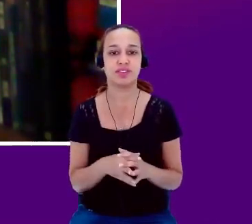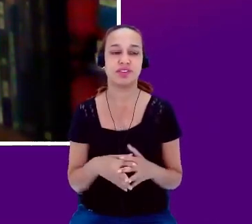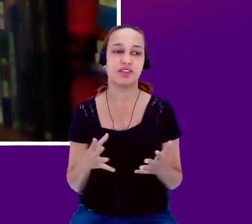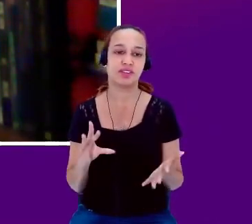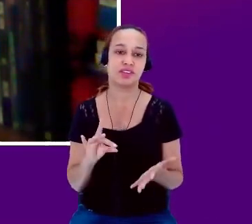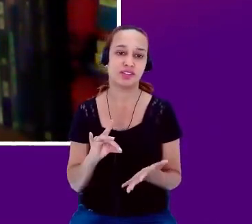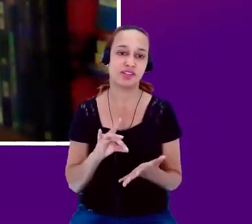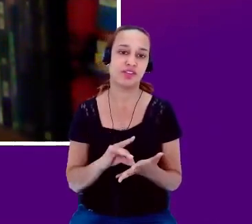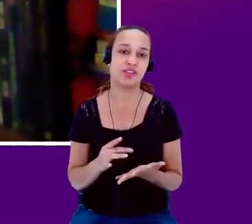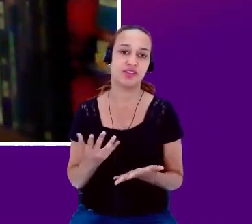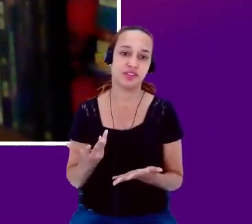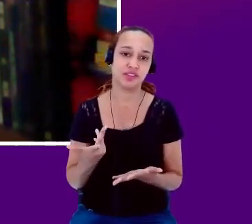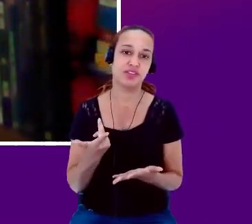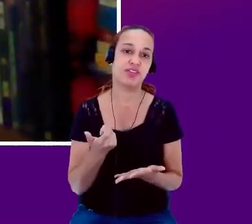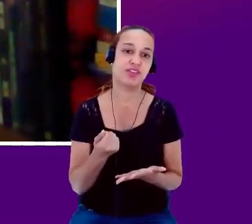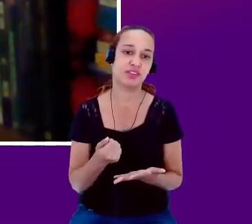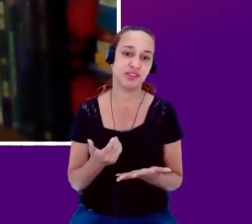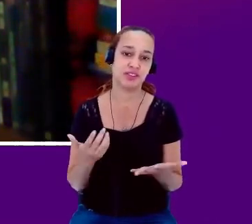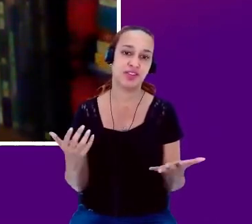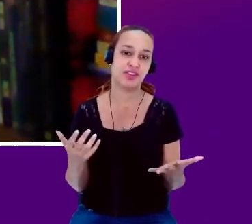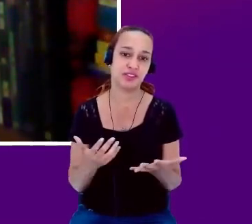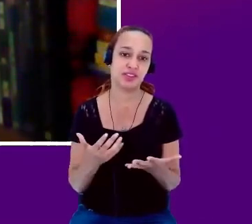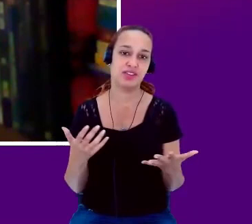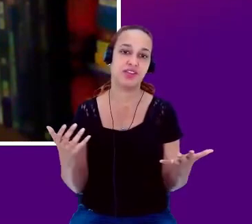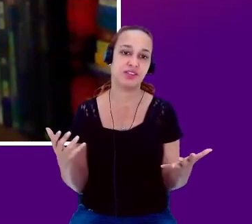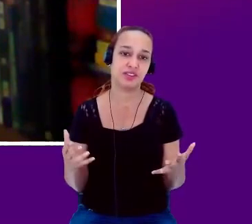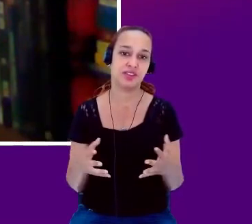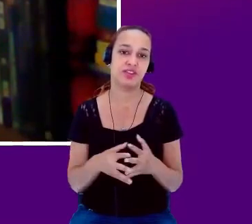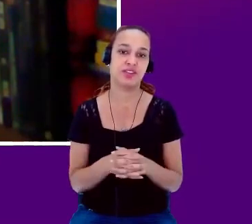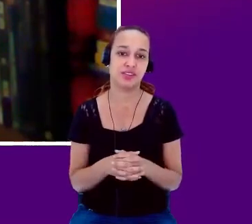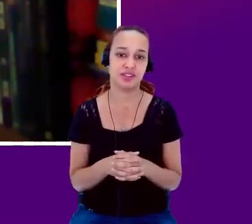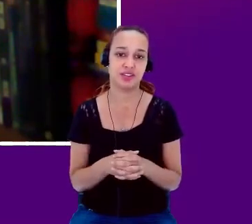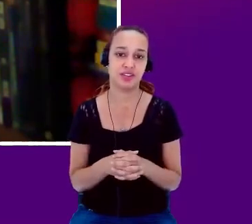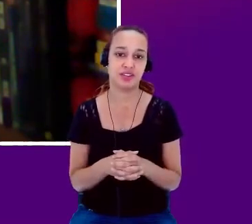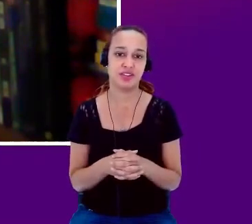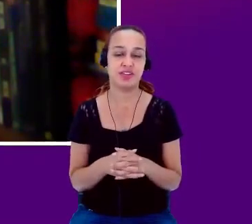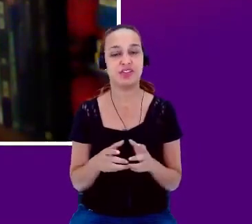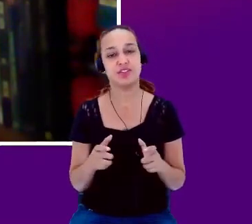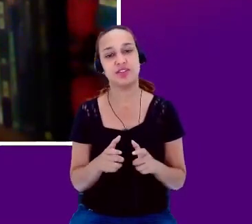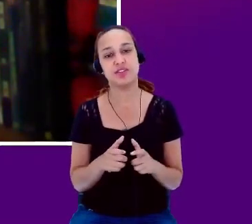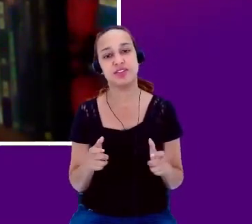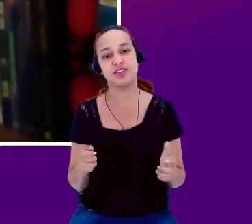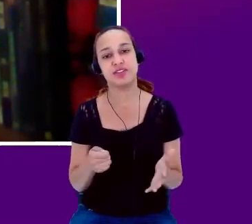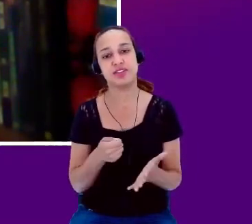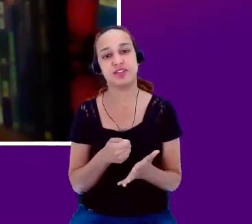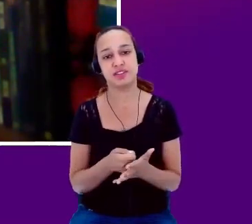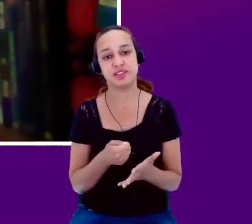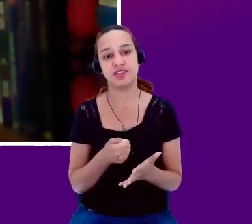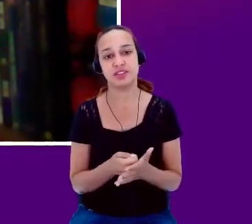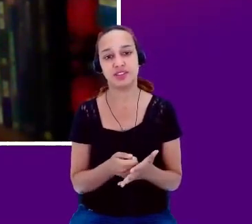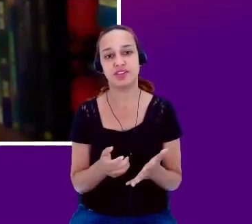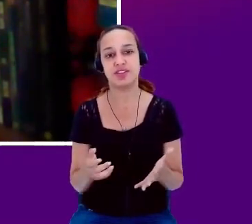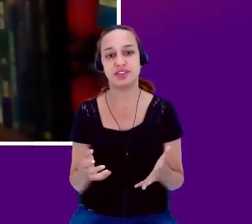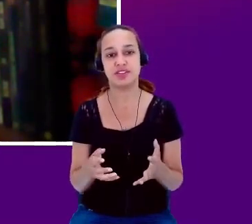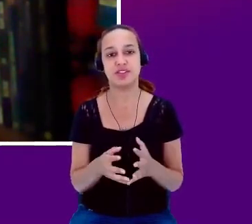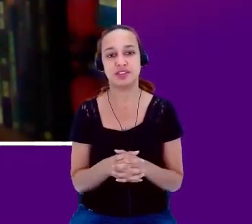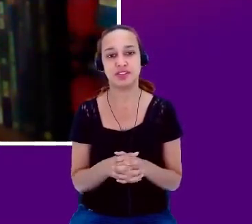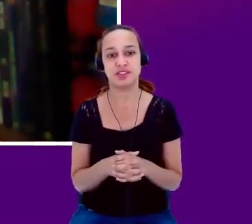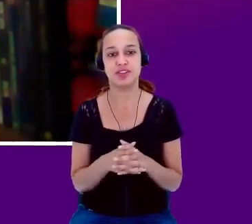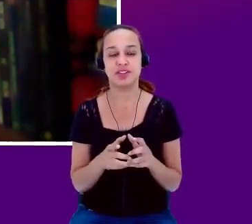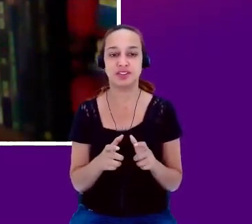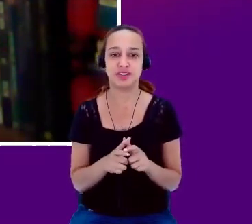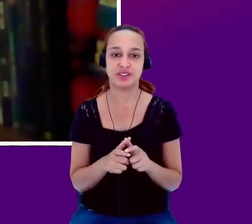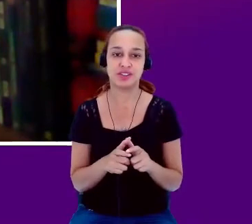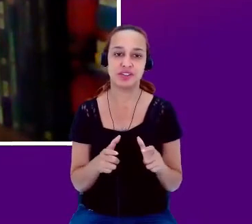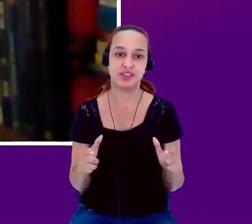de qualidade e atendendo aí o máximo de efetividade regulatória, né, o máximo de